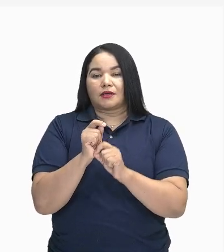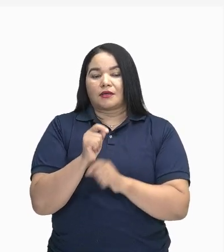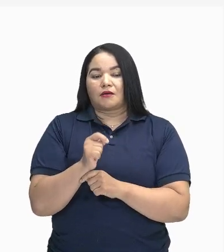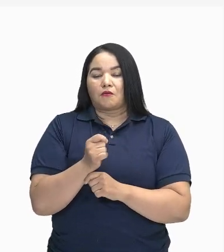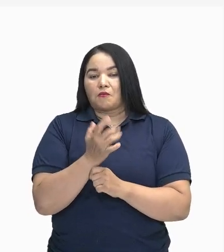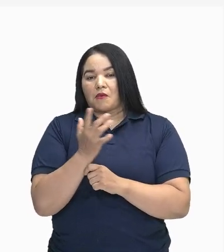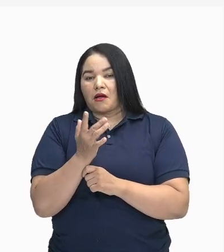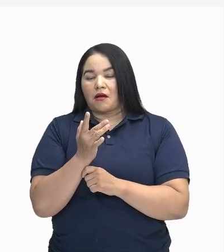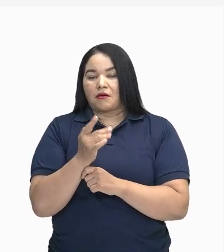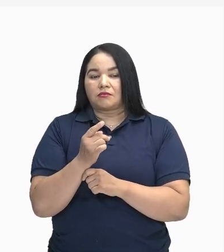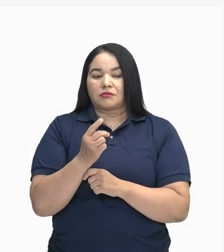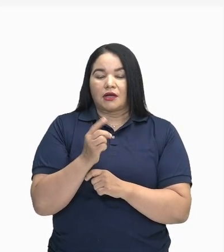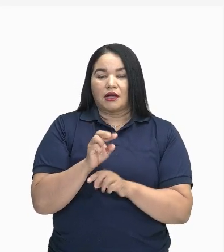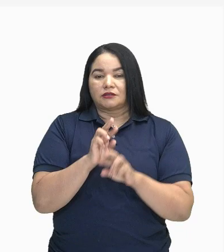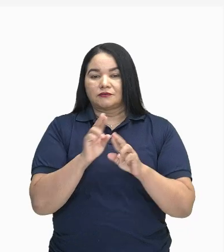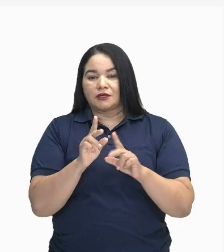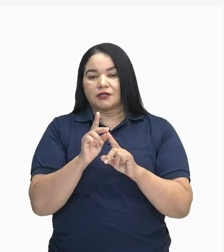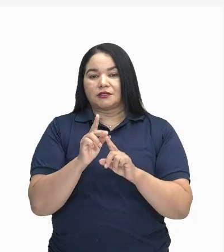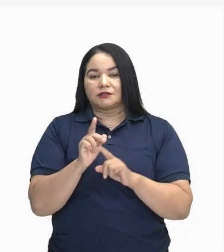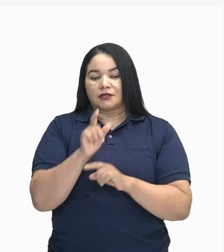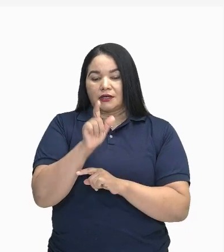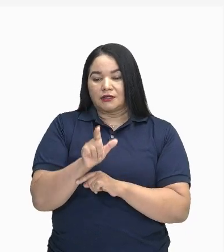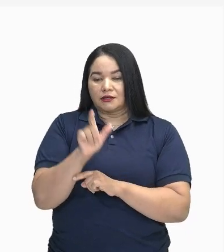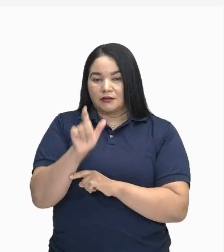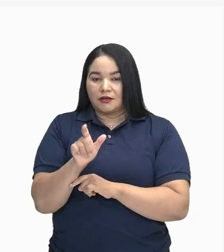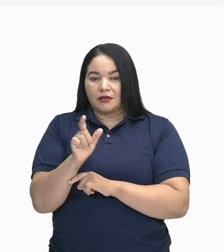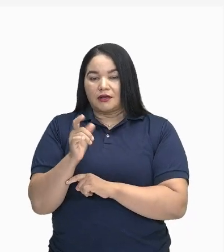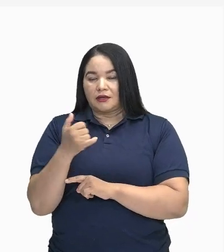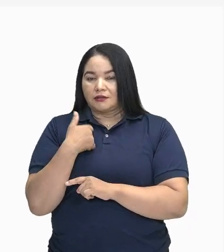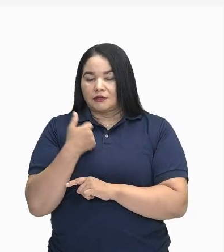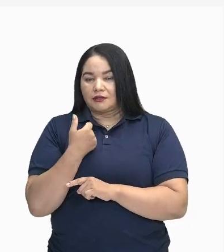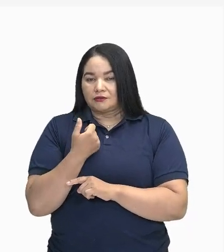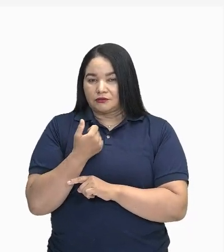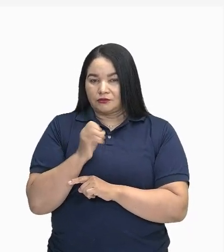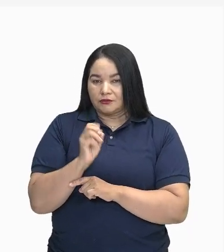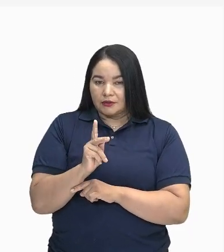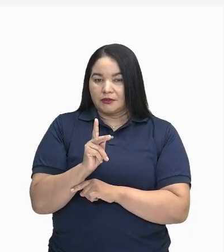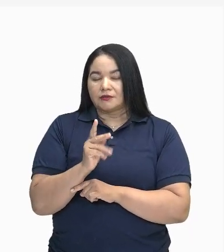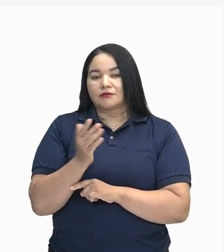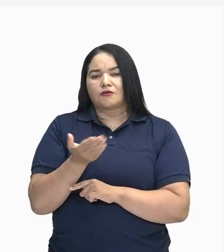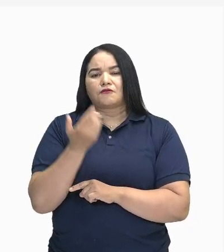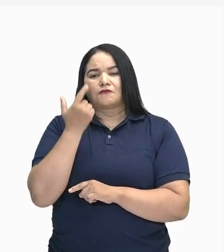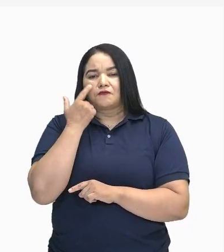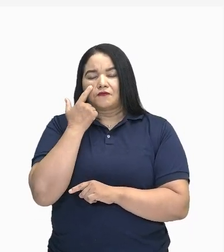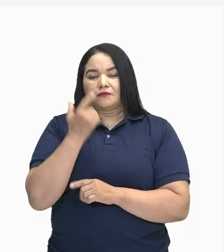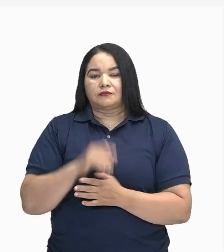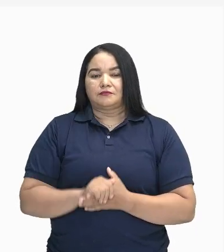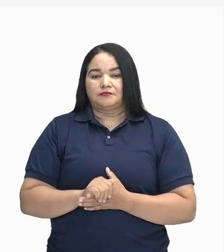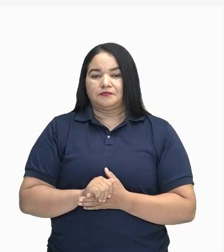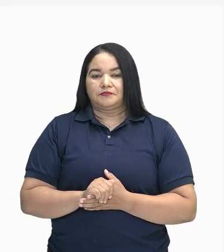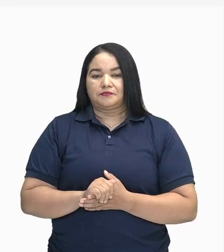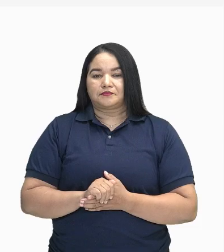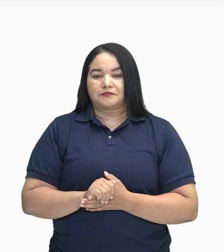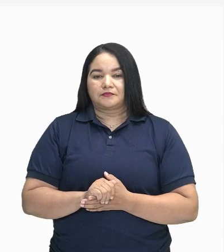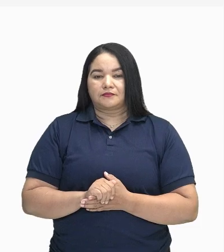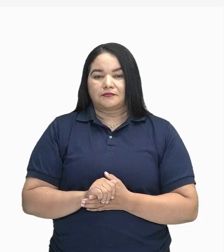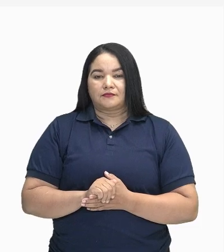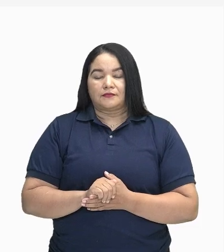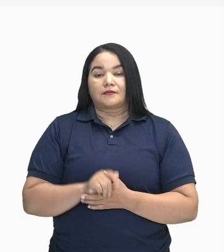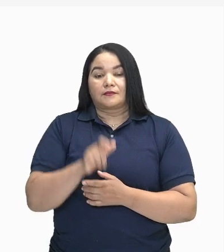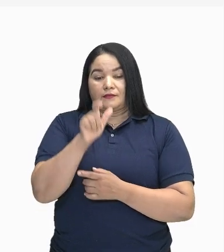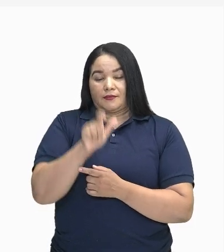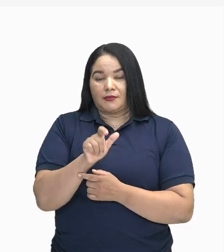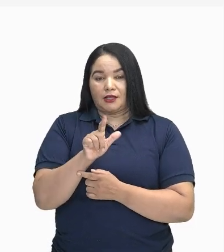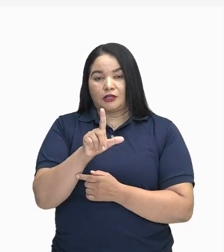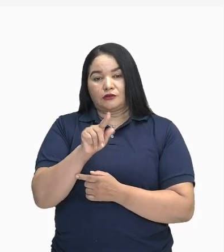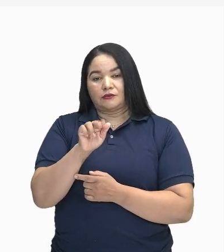o significado dessas razões, tudo bem? Bom, olha o que diz o exemplo 4. Luísa